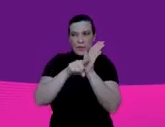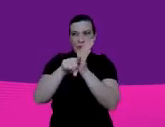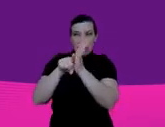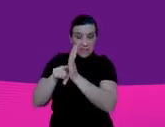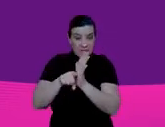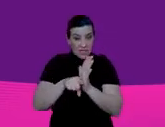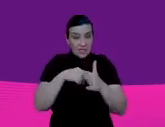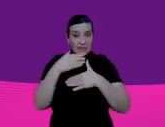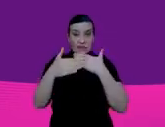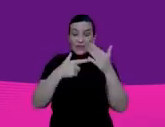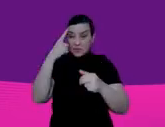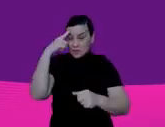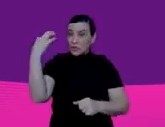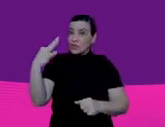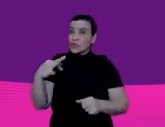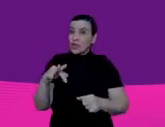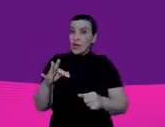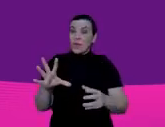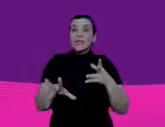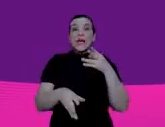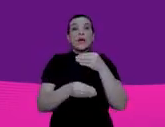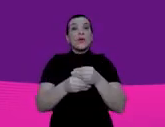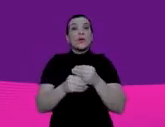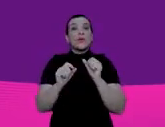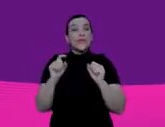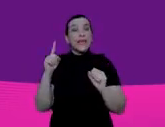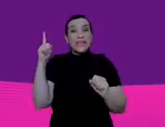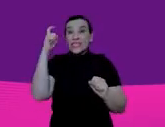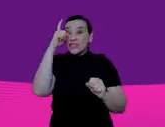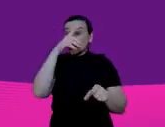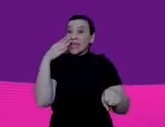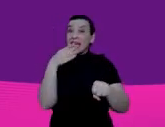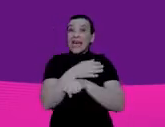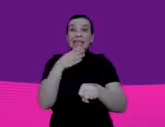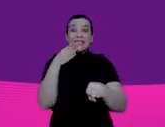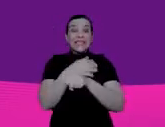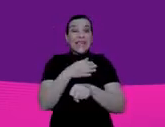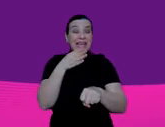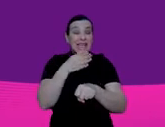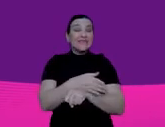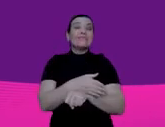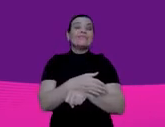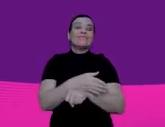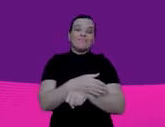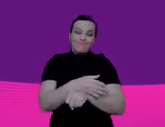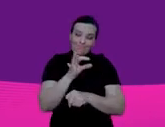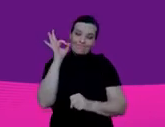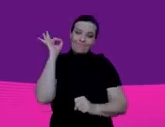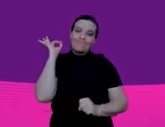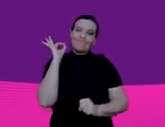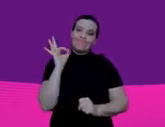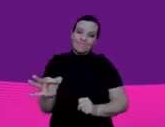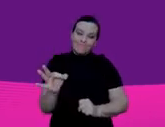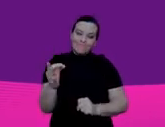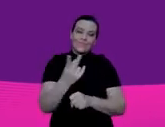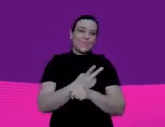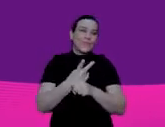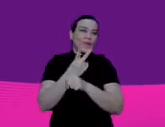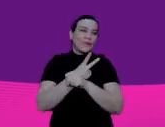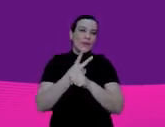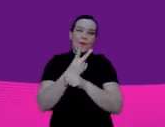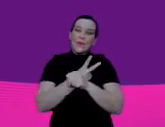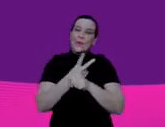essa, que a dificuldade de acesso ao serviço é um dos grandes motivadores para essa procura do paciente com cefaleia